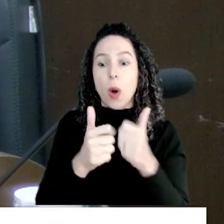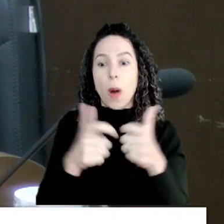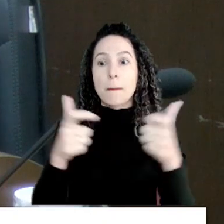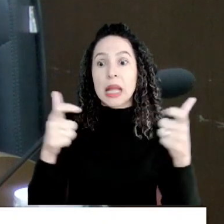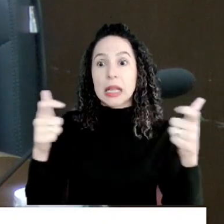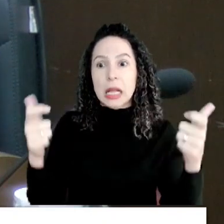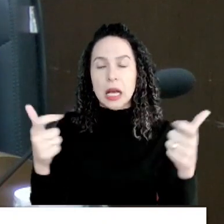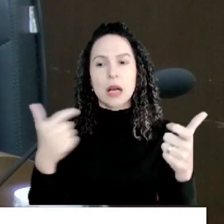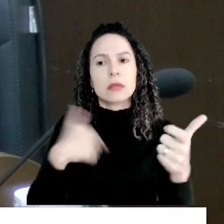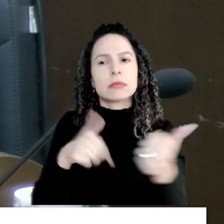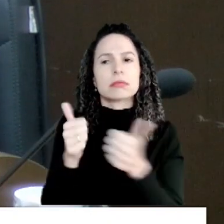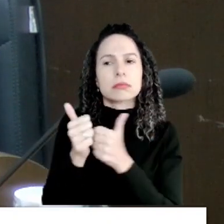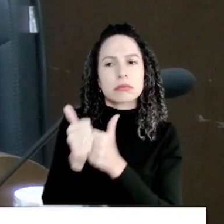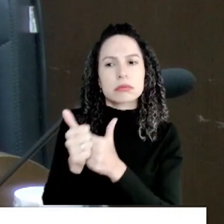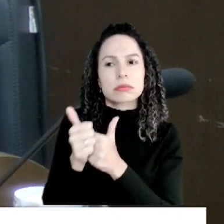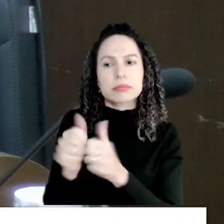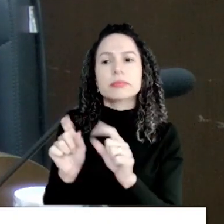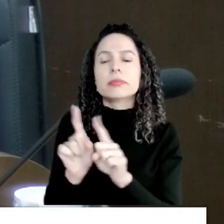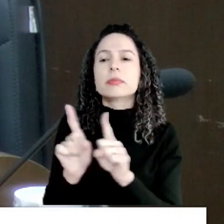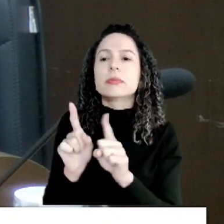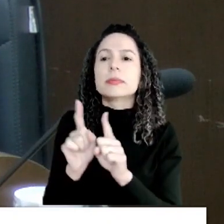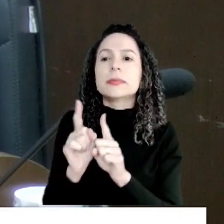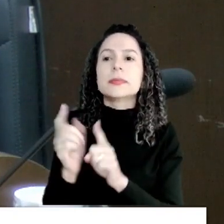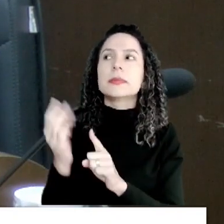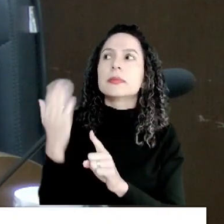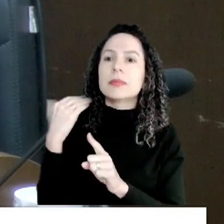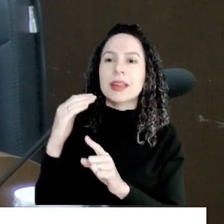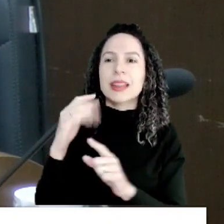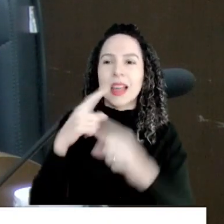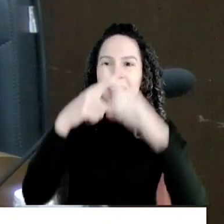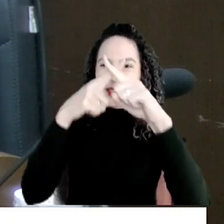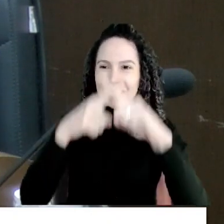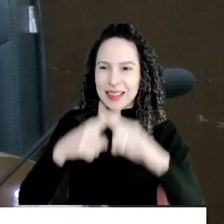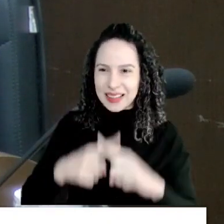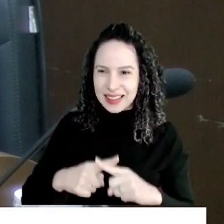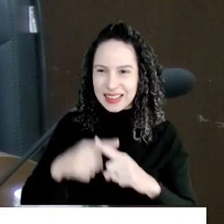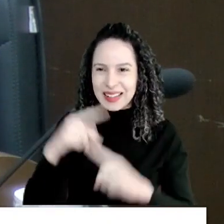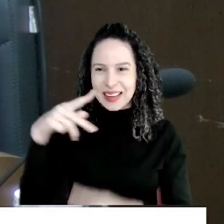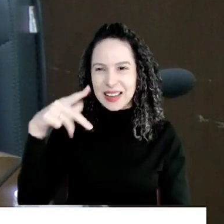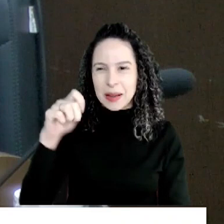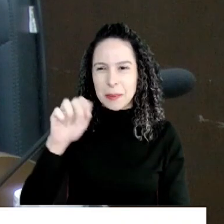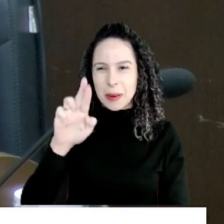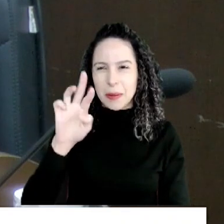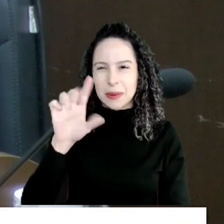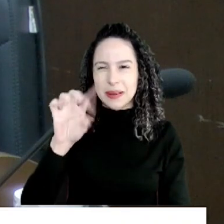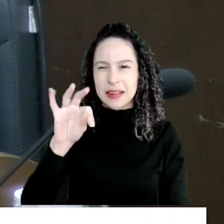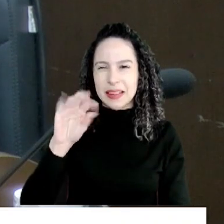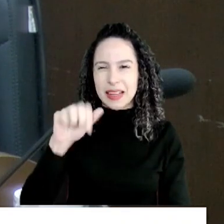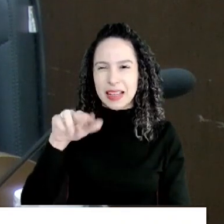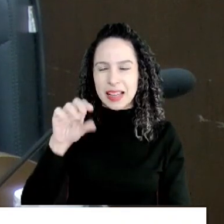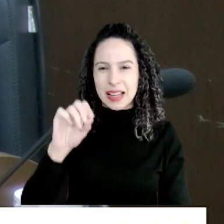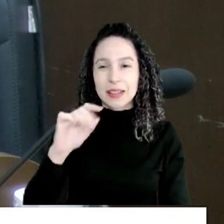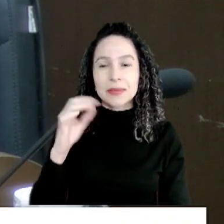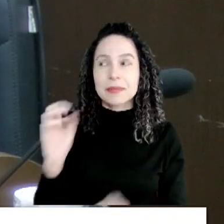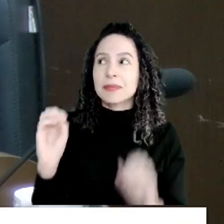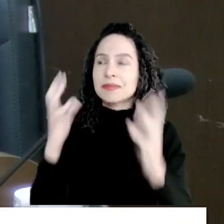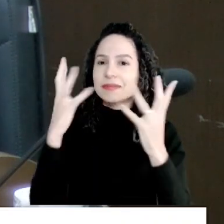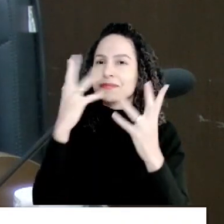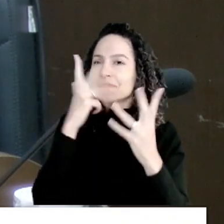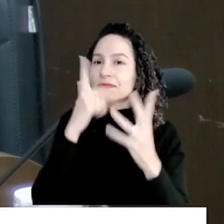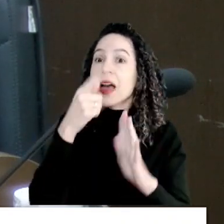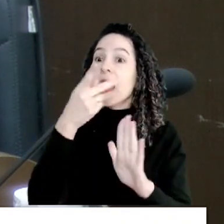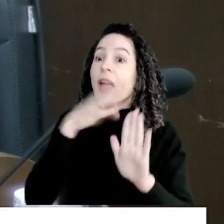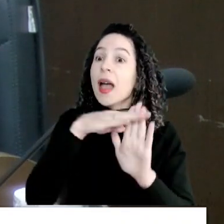acompanhou lá no final da Champions League do Paulistano. O senhor viu que festa linda. Esse tipo de projeto que